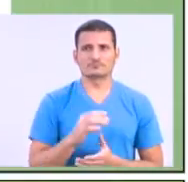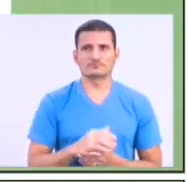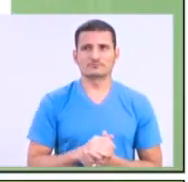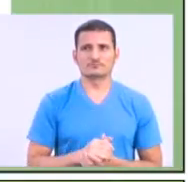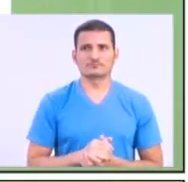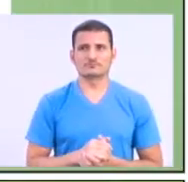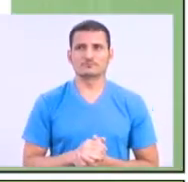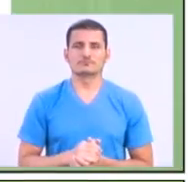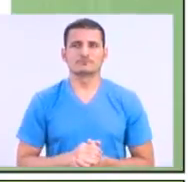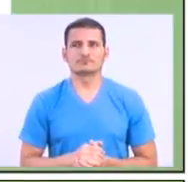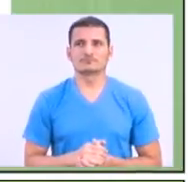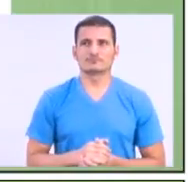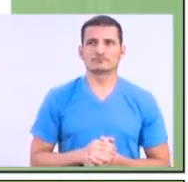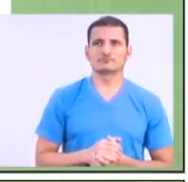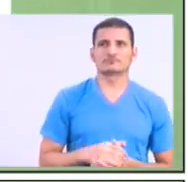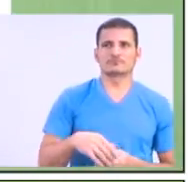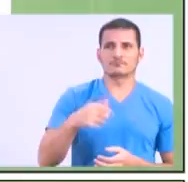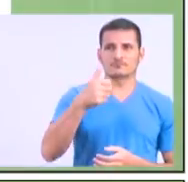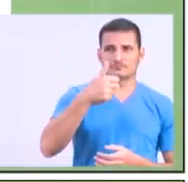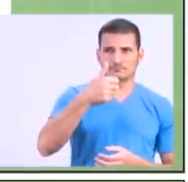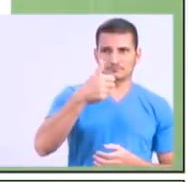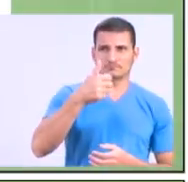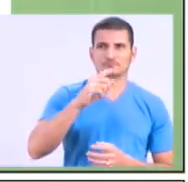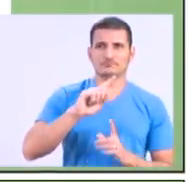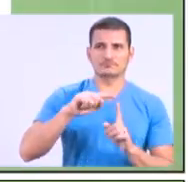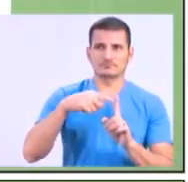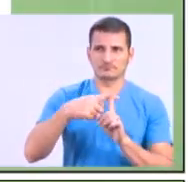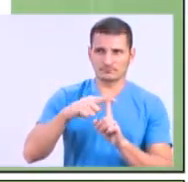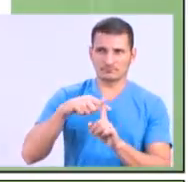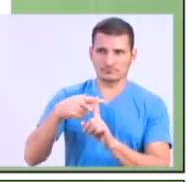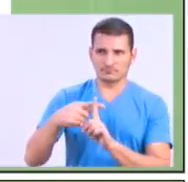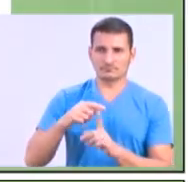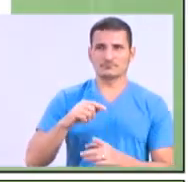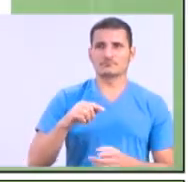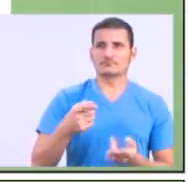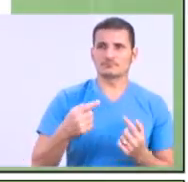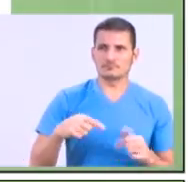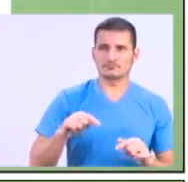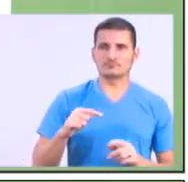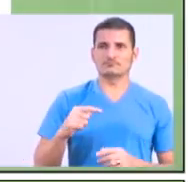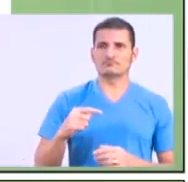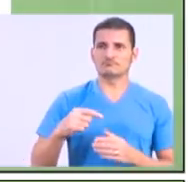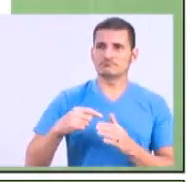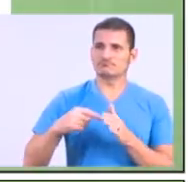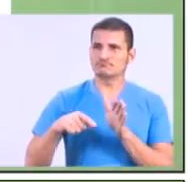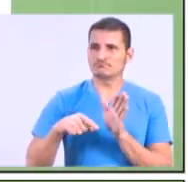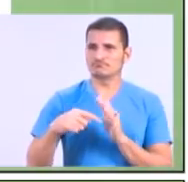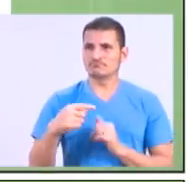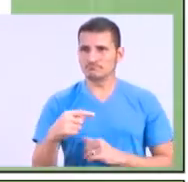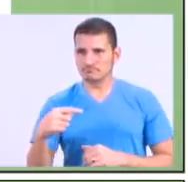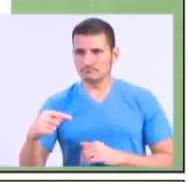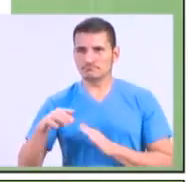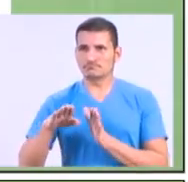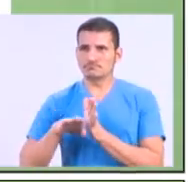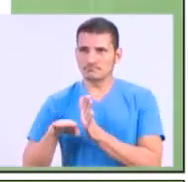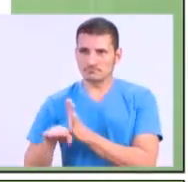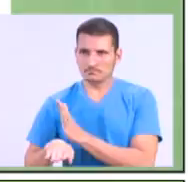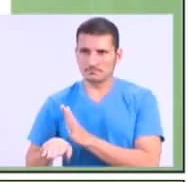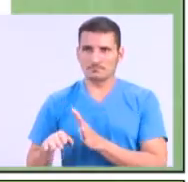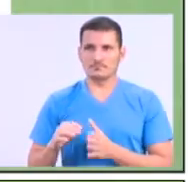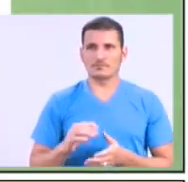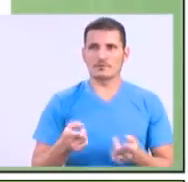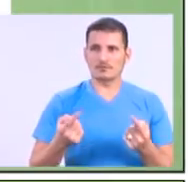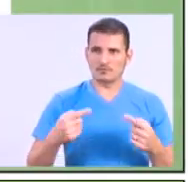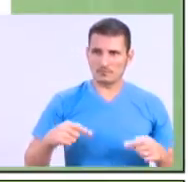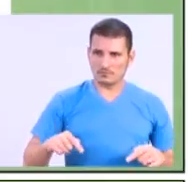executamos a operação. Então, primeiro nós fazemos o incremento, depois o decremento, e só no final a gente executa para saber se